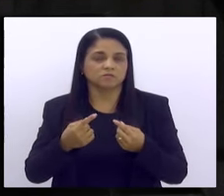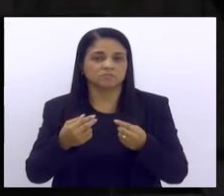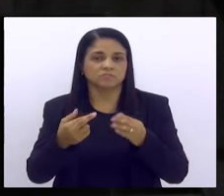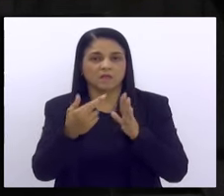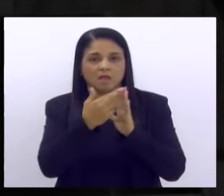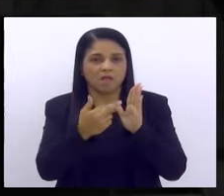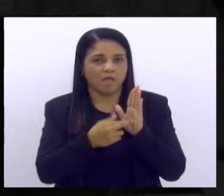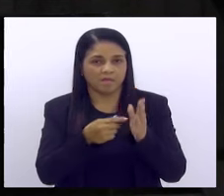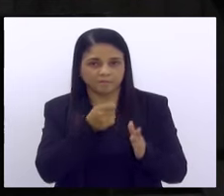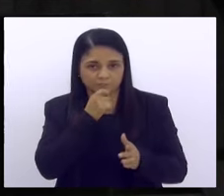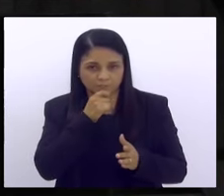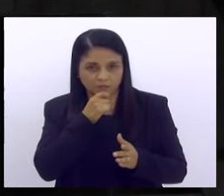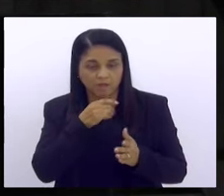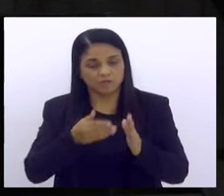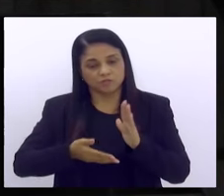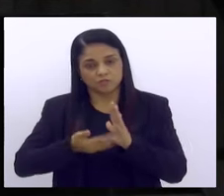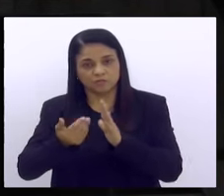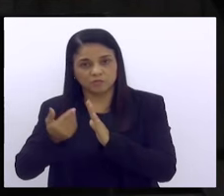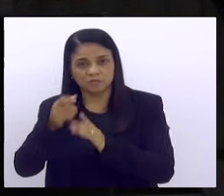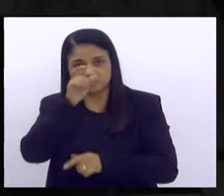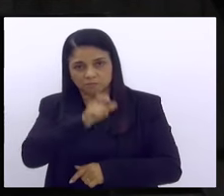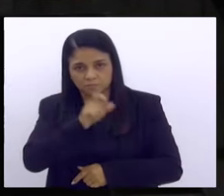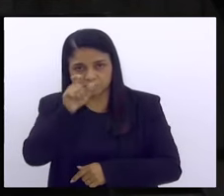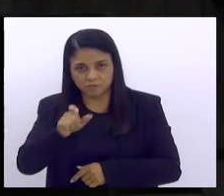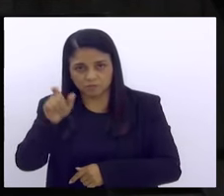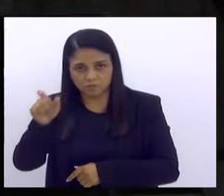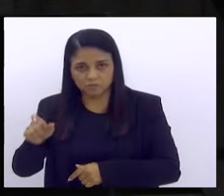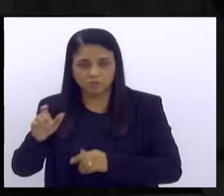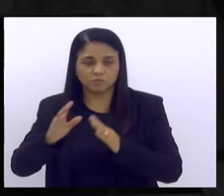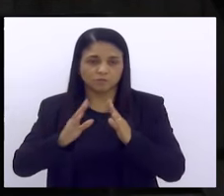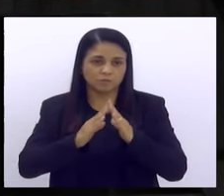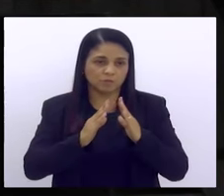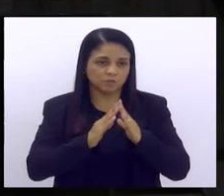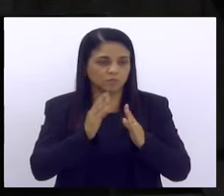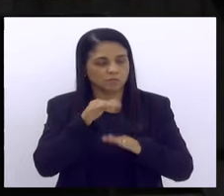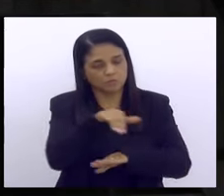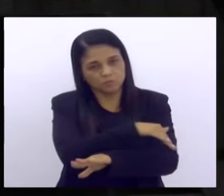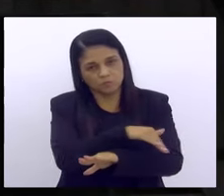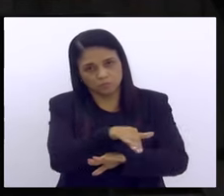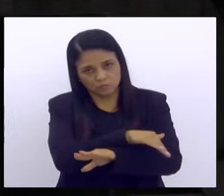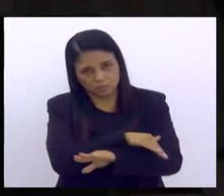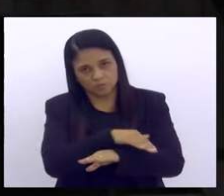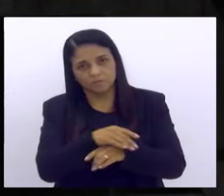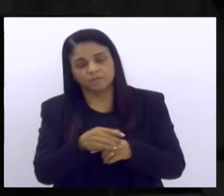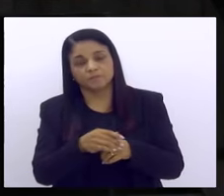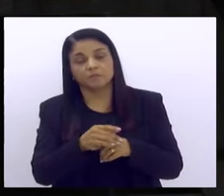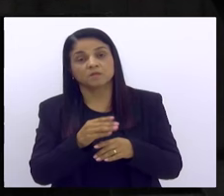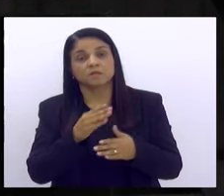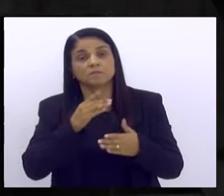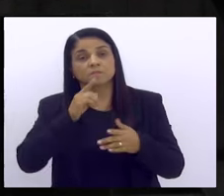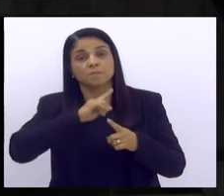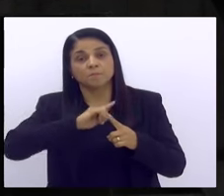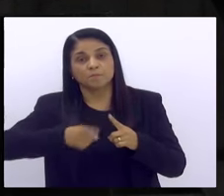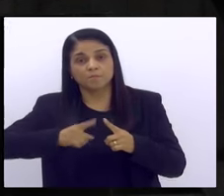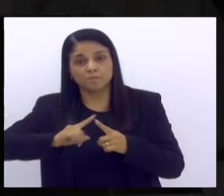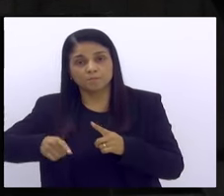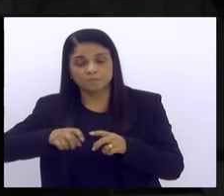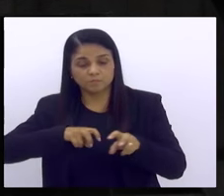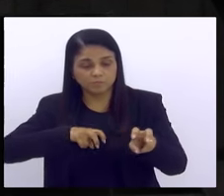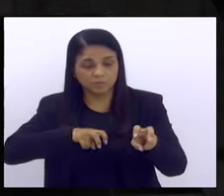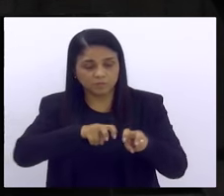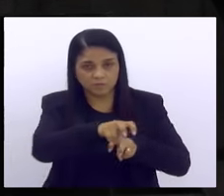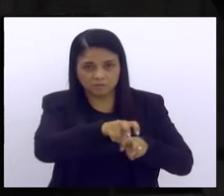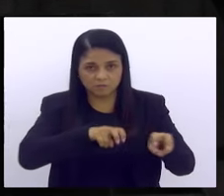de pessoas em situação de morador de rua. Coibir o trânsito